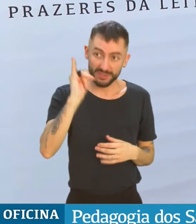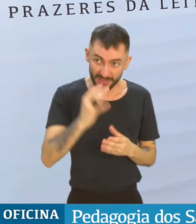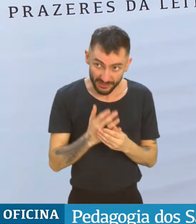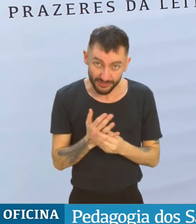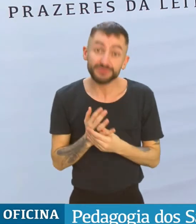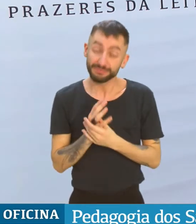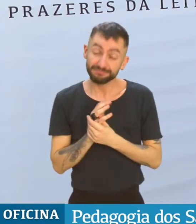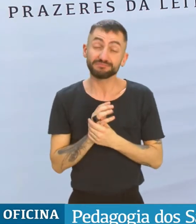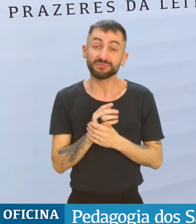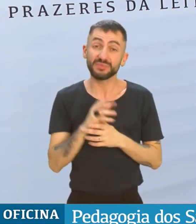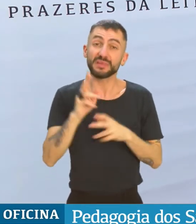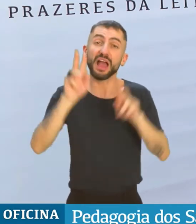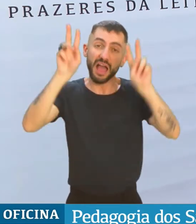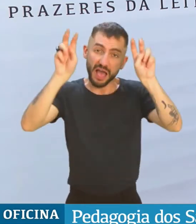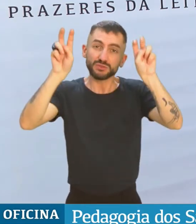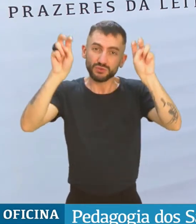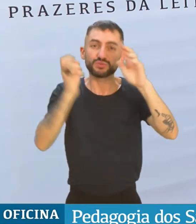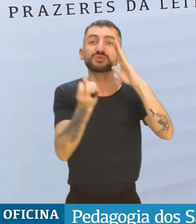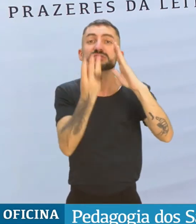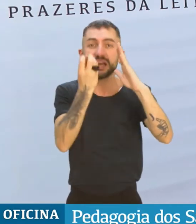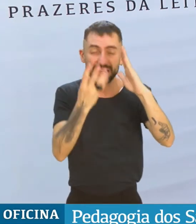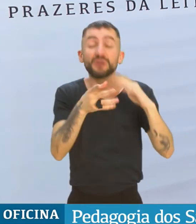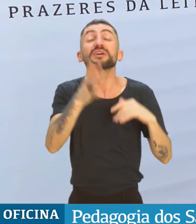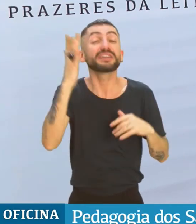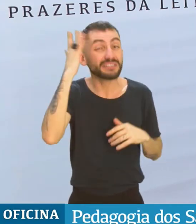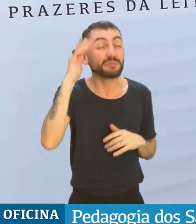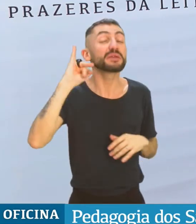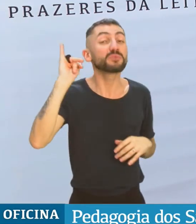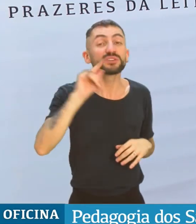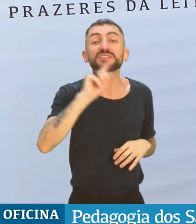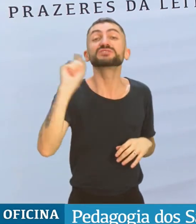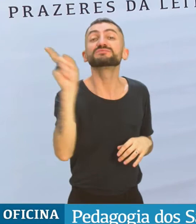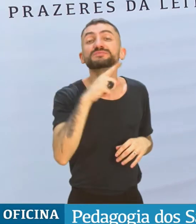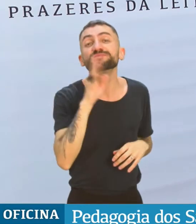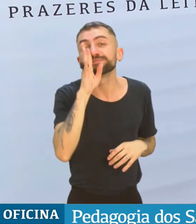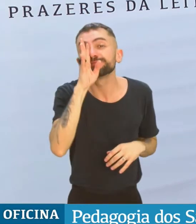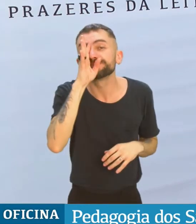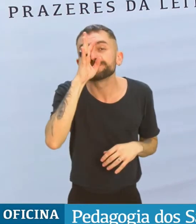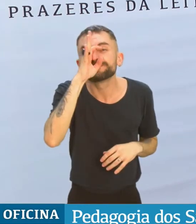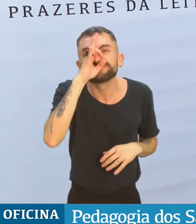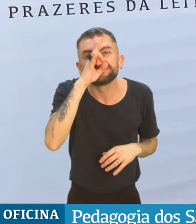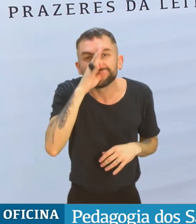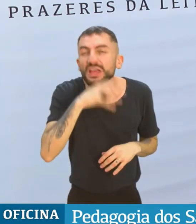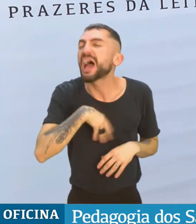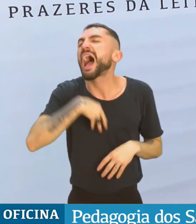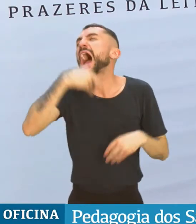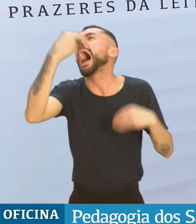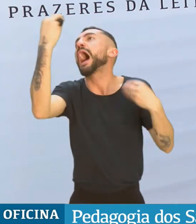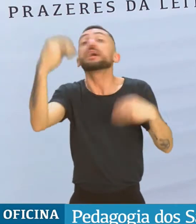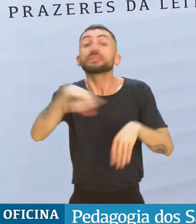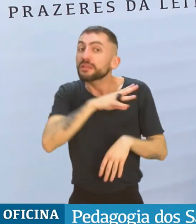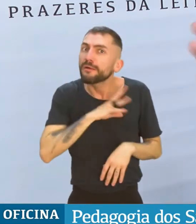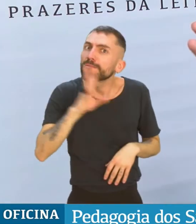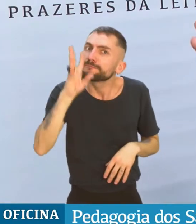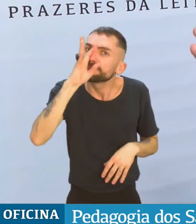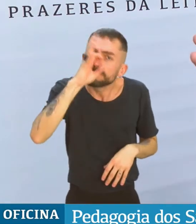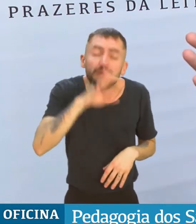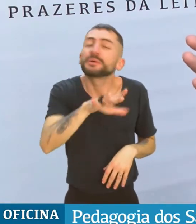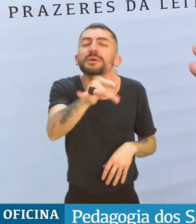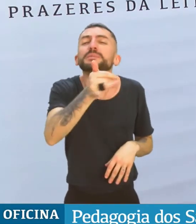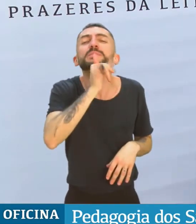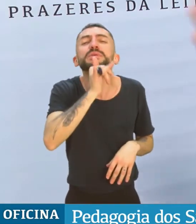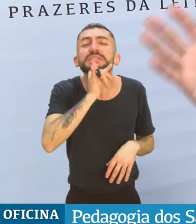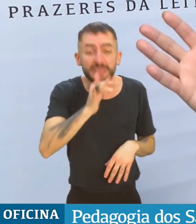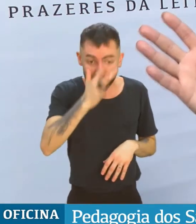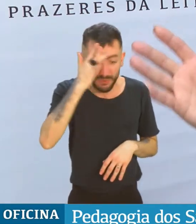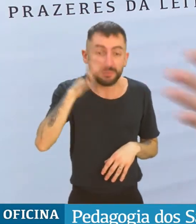fala de sarau. É a persistência. É você não desistir. Não vá achando que as pessoas estão esperando